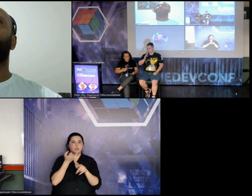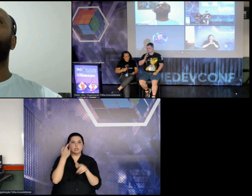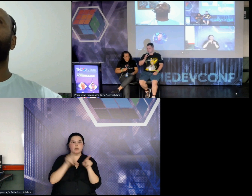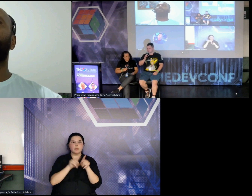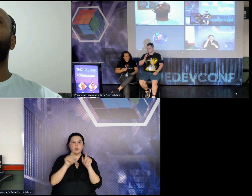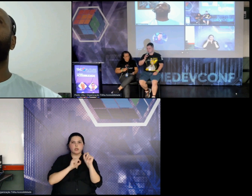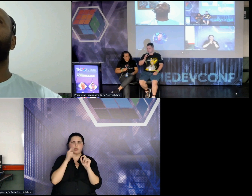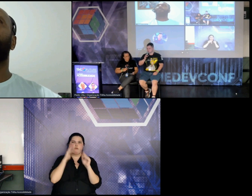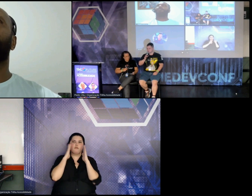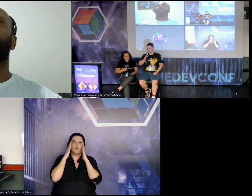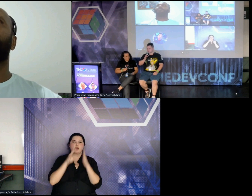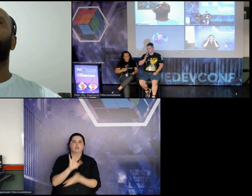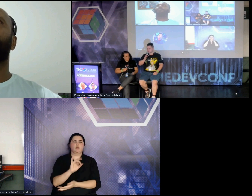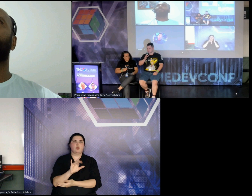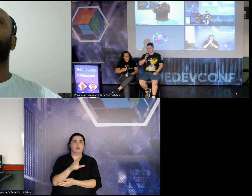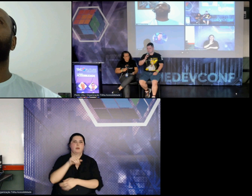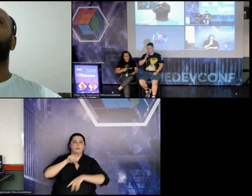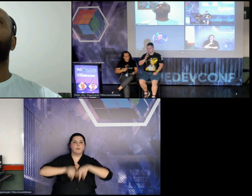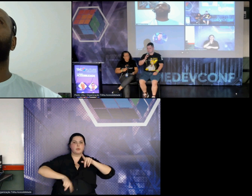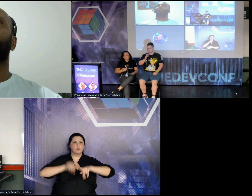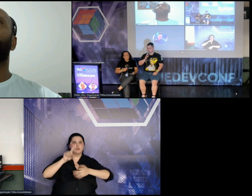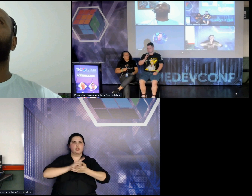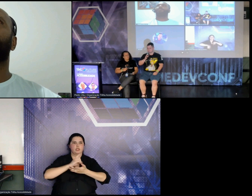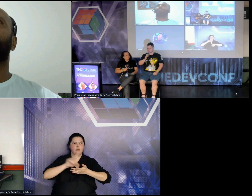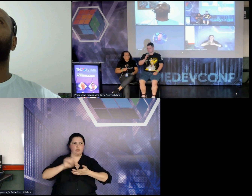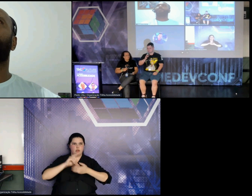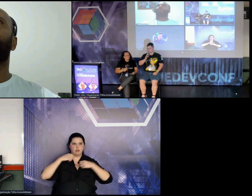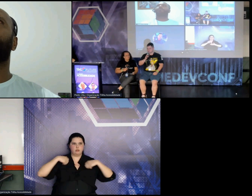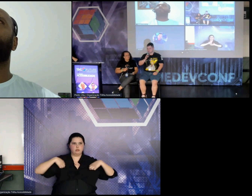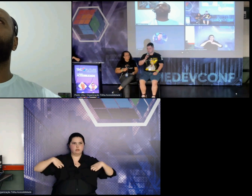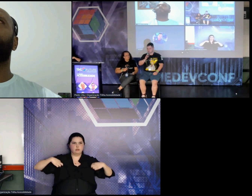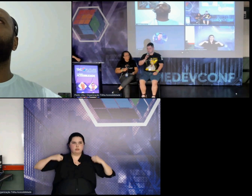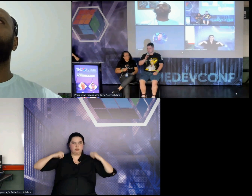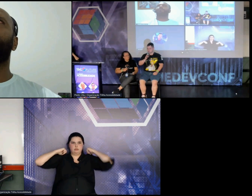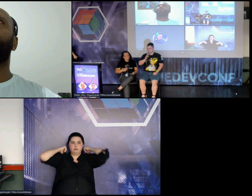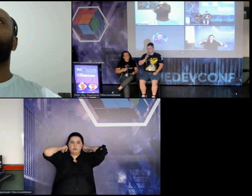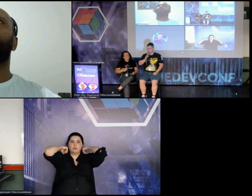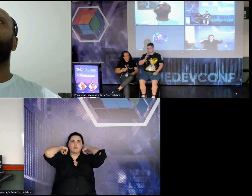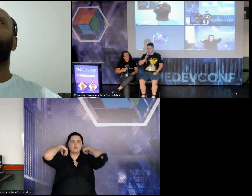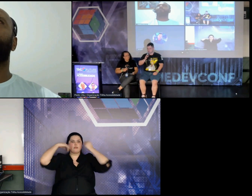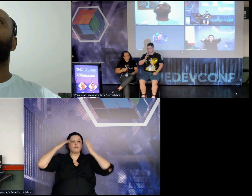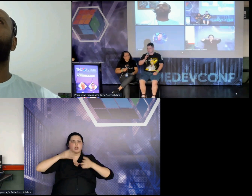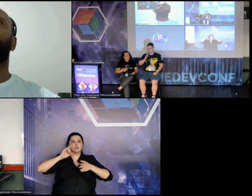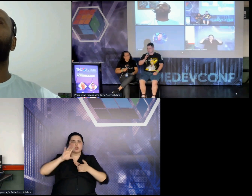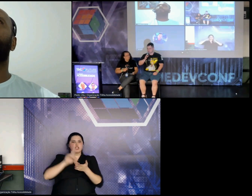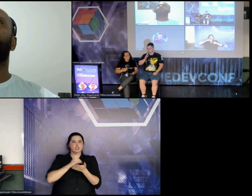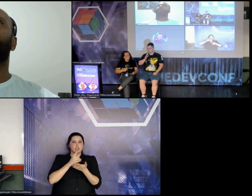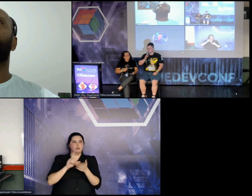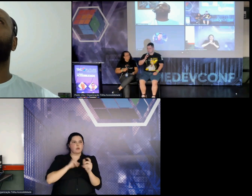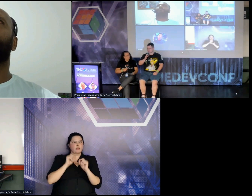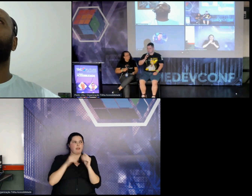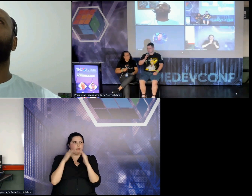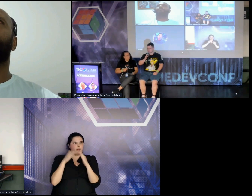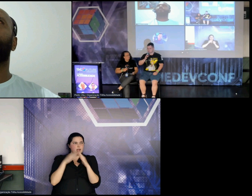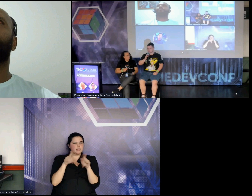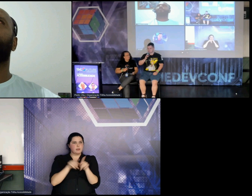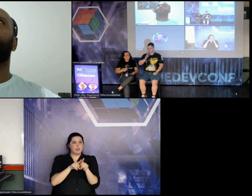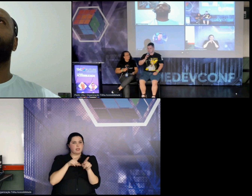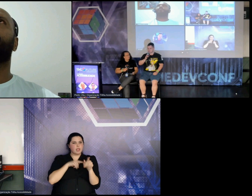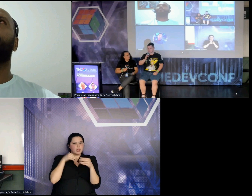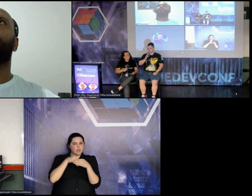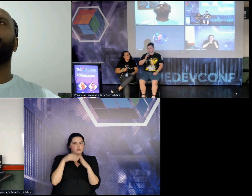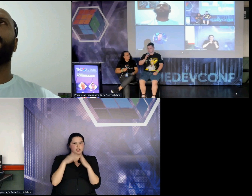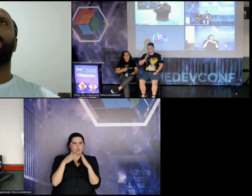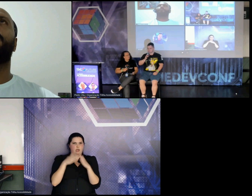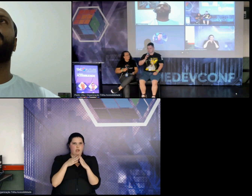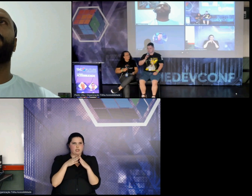é não focar só nos produtos digitais, né? Porque daí a gente fica também, às vezes, só focado ali. E às vezes a gente tem a casa também, né? A gente tem dentro de casa